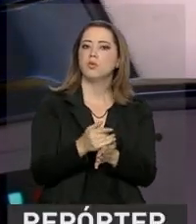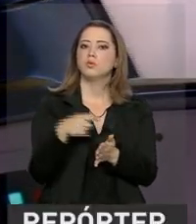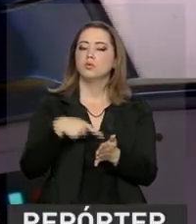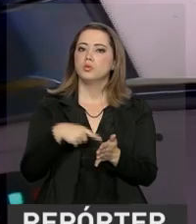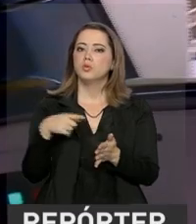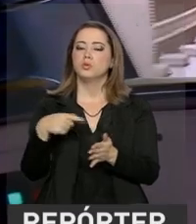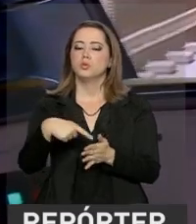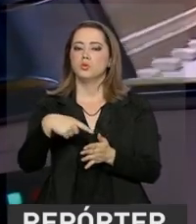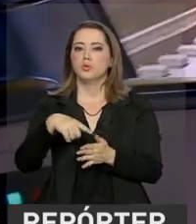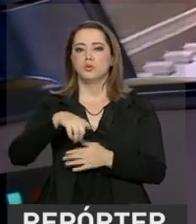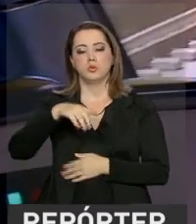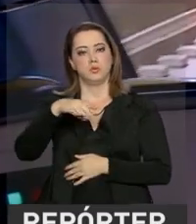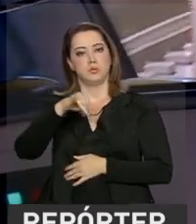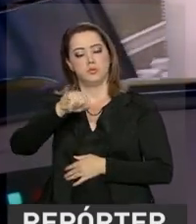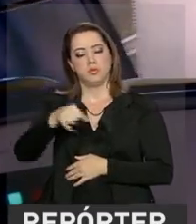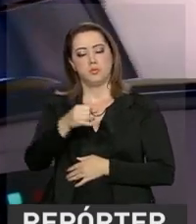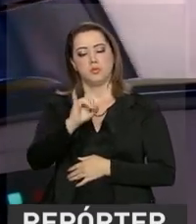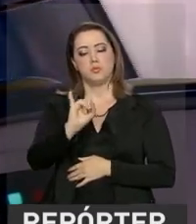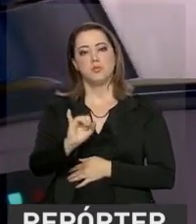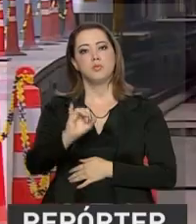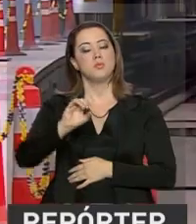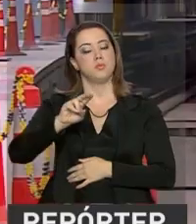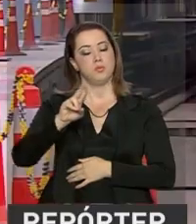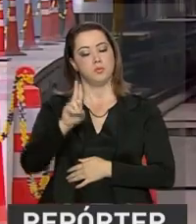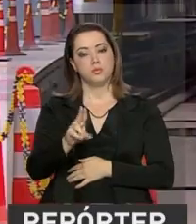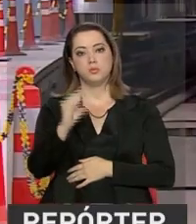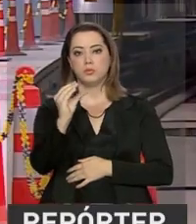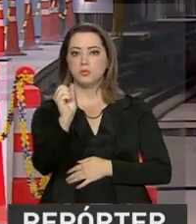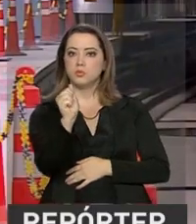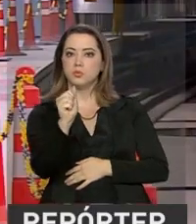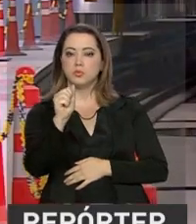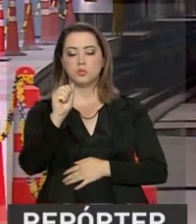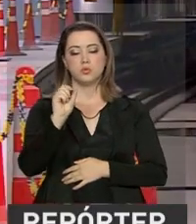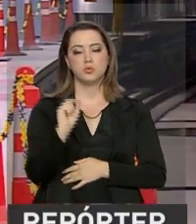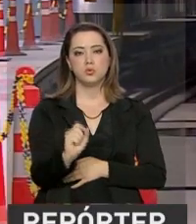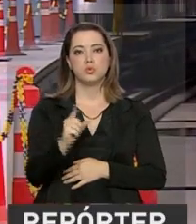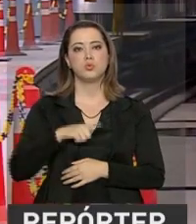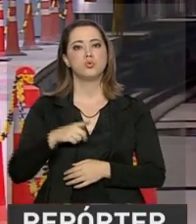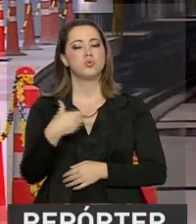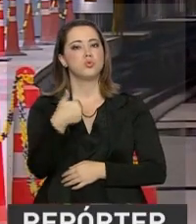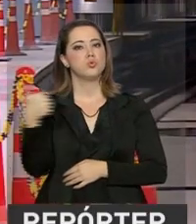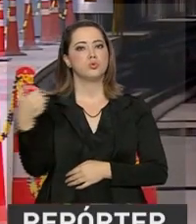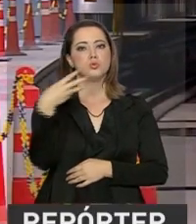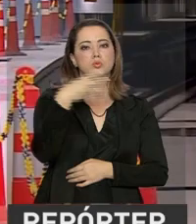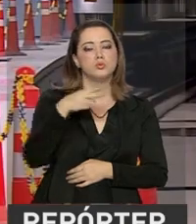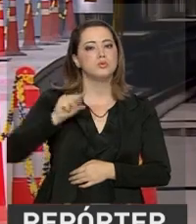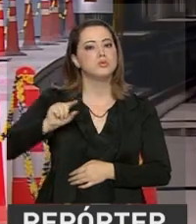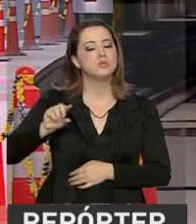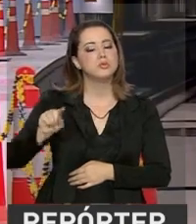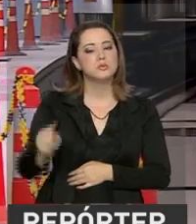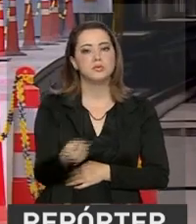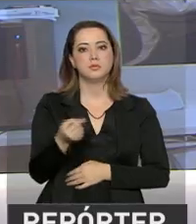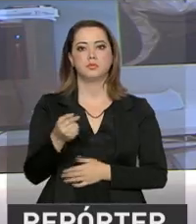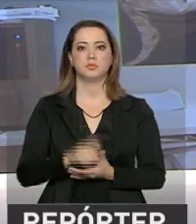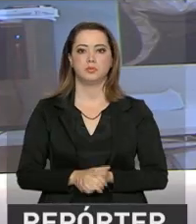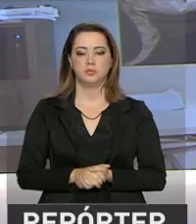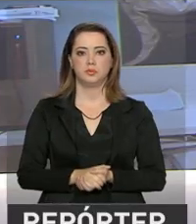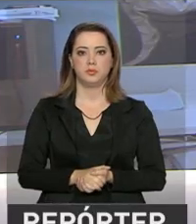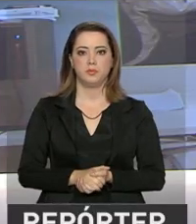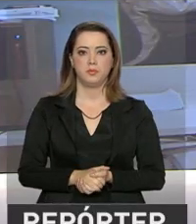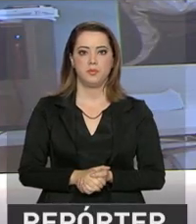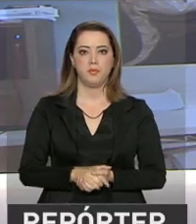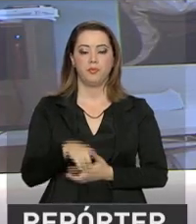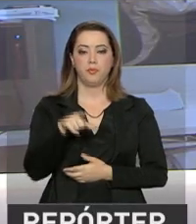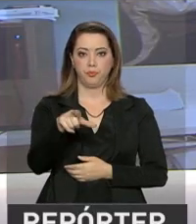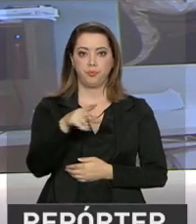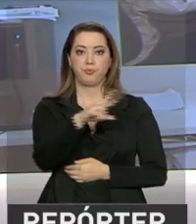Ipanema em apenas 13 minutos e da Barra ao centro em 34 minutos a